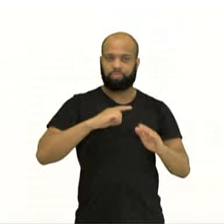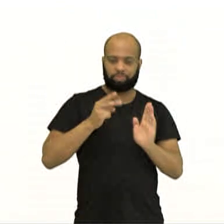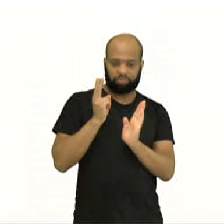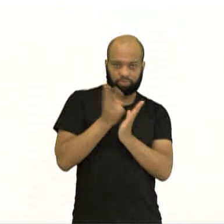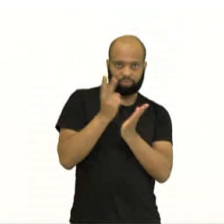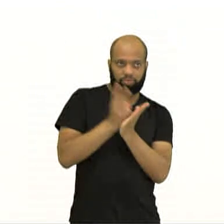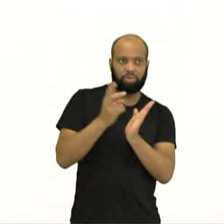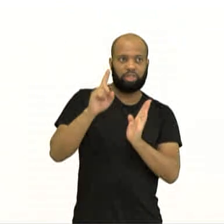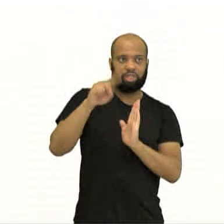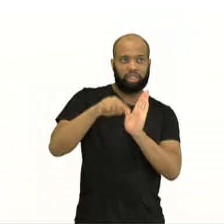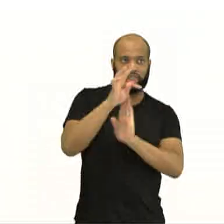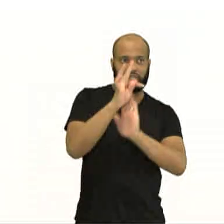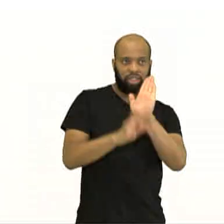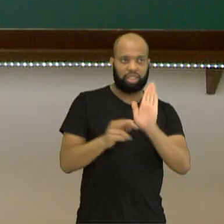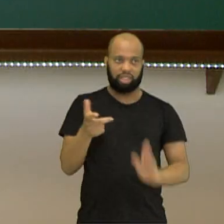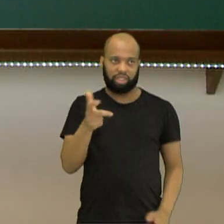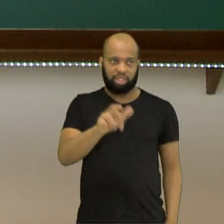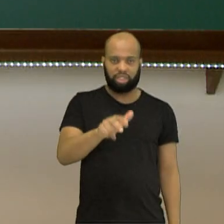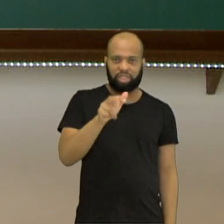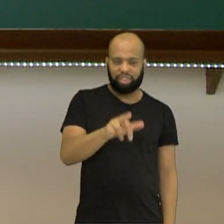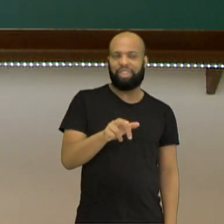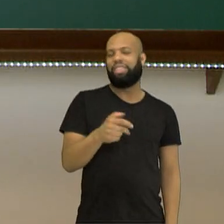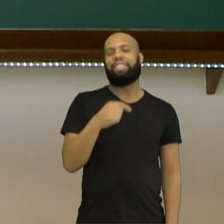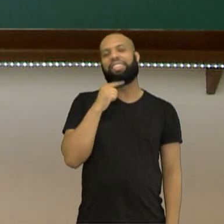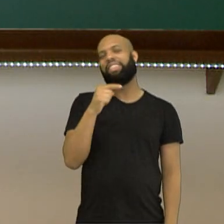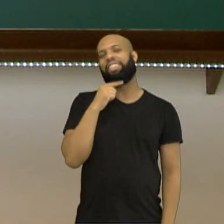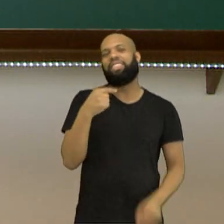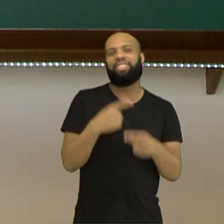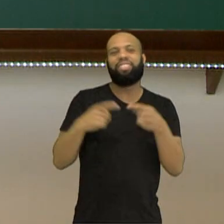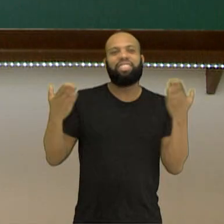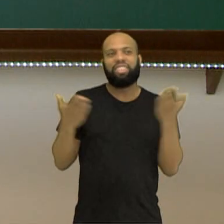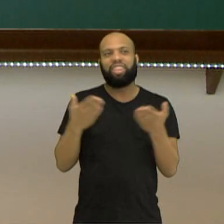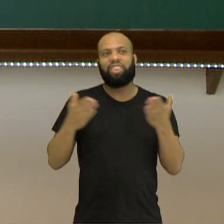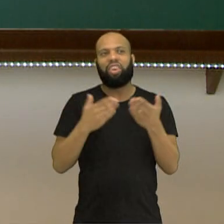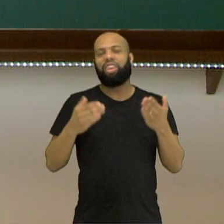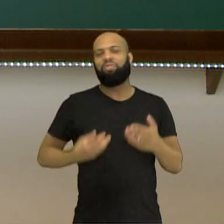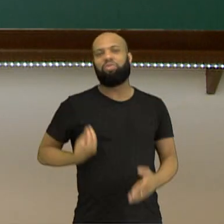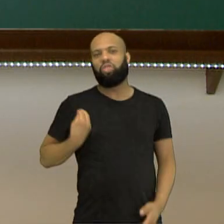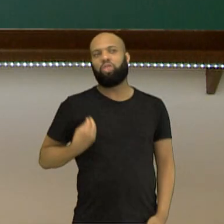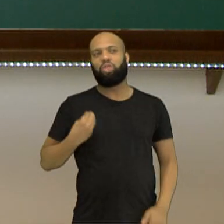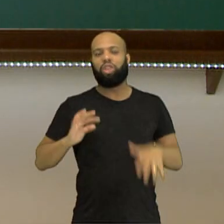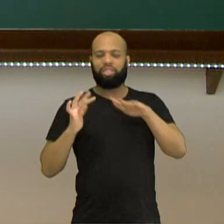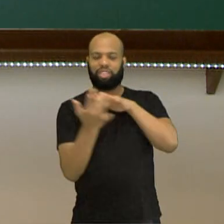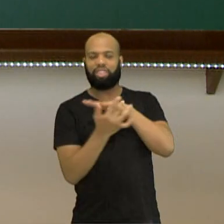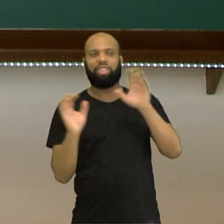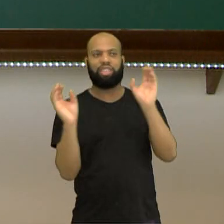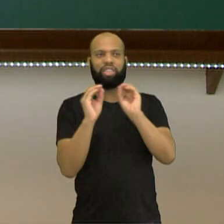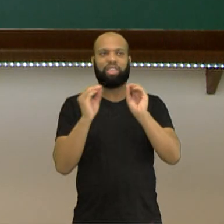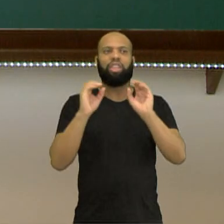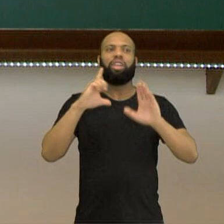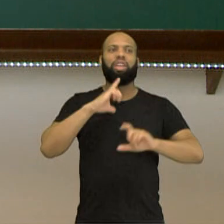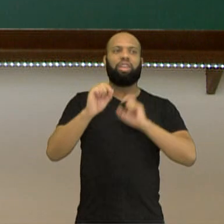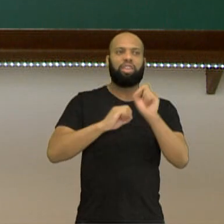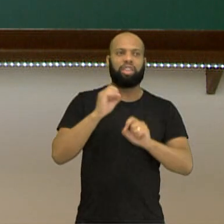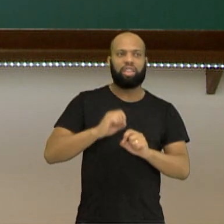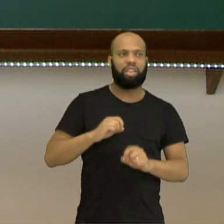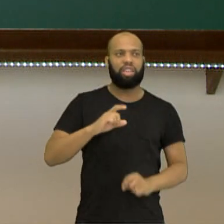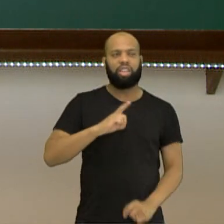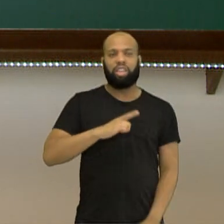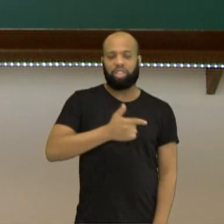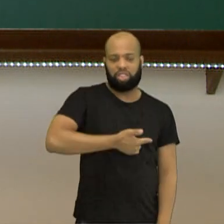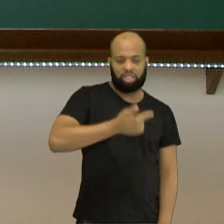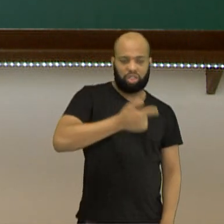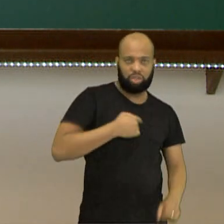clicar. Não foi, claro, não estou na revista, não estou na rede social. Pela segunda vez no